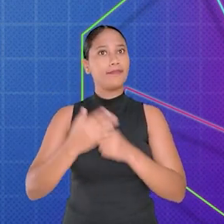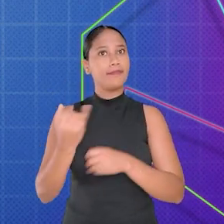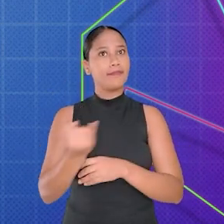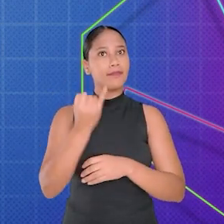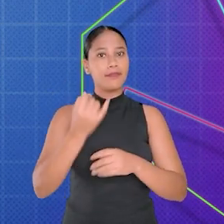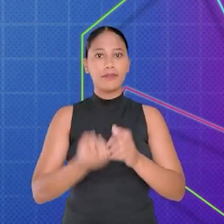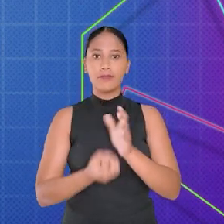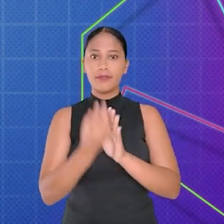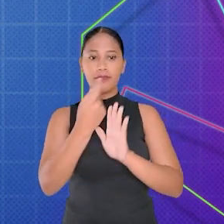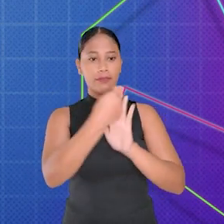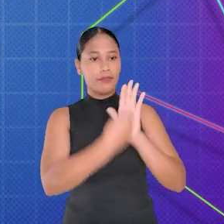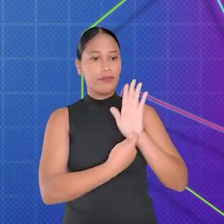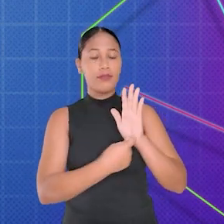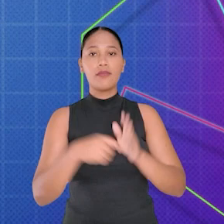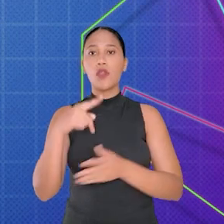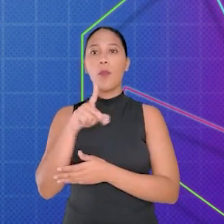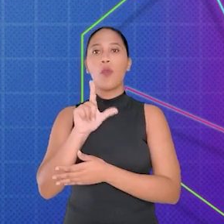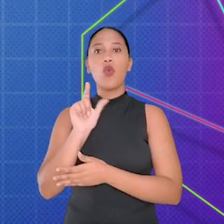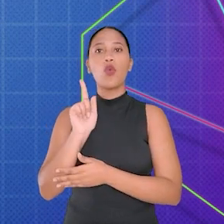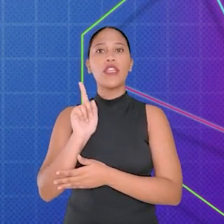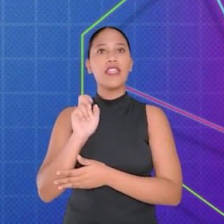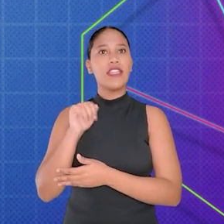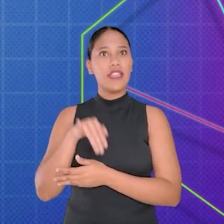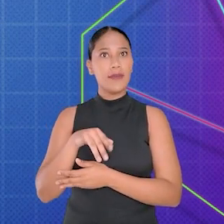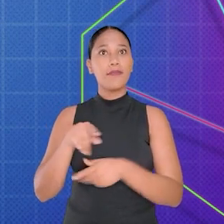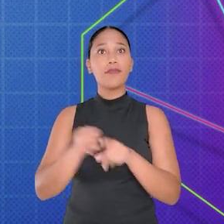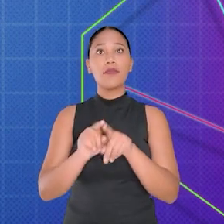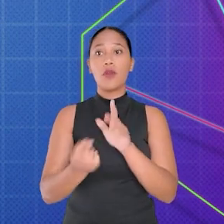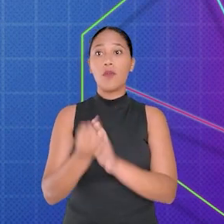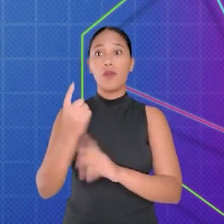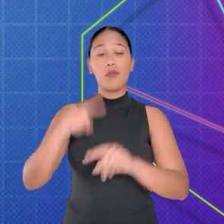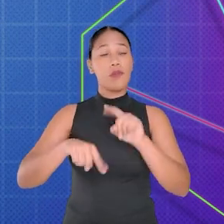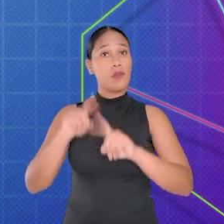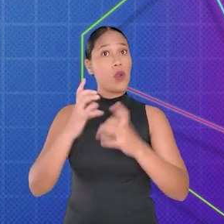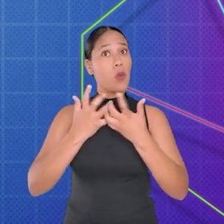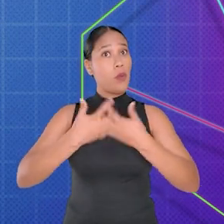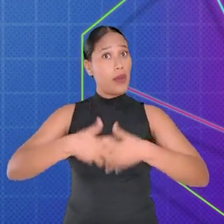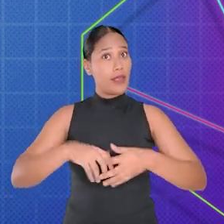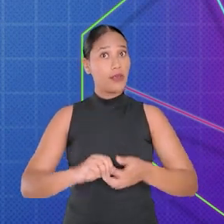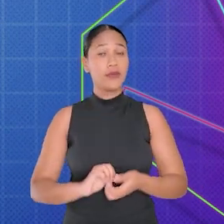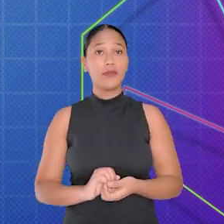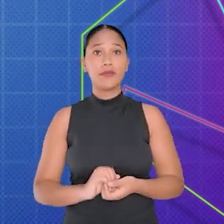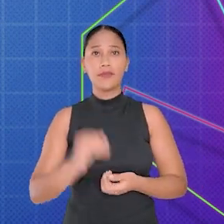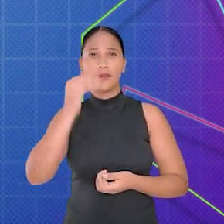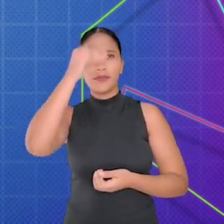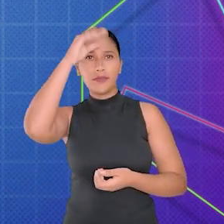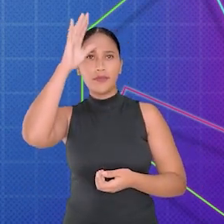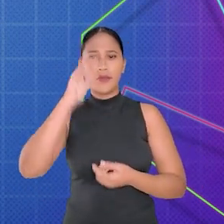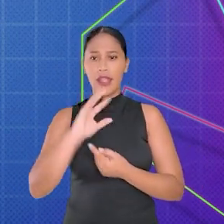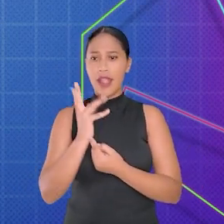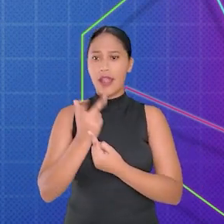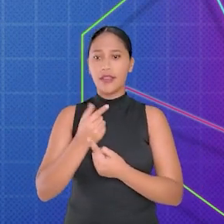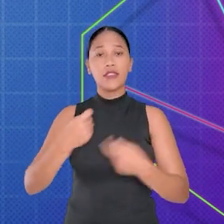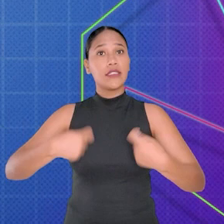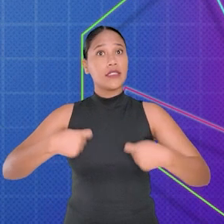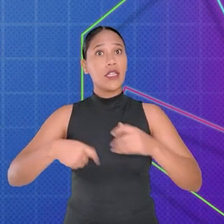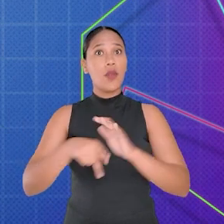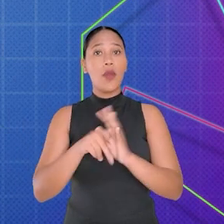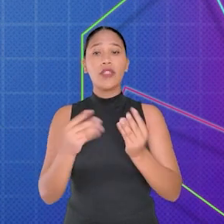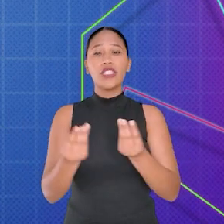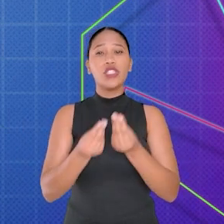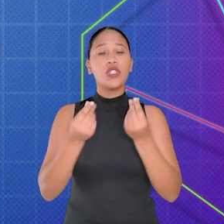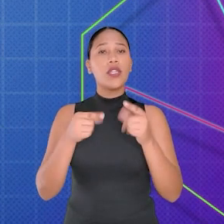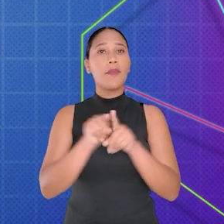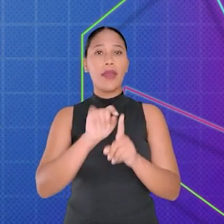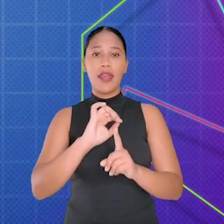para a criação de scripts e plugins que possam auxiliar na criação de objetos complexos. O conhecimento em arte é necessário para a criação